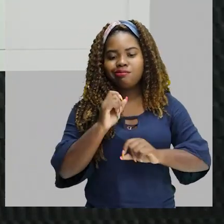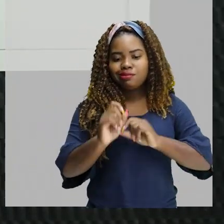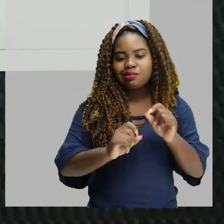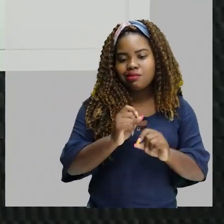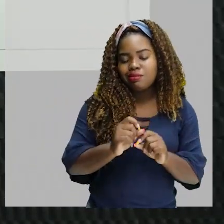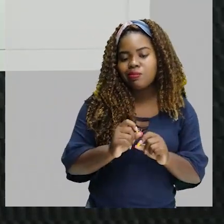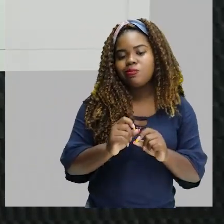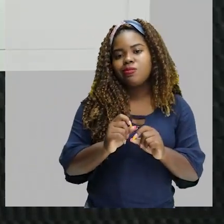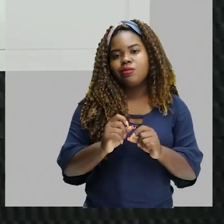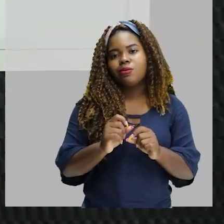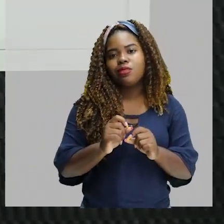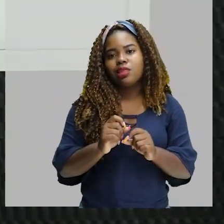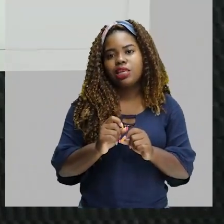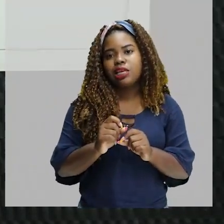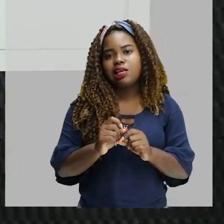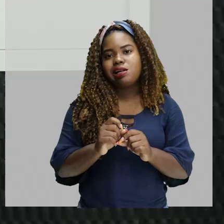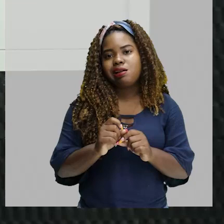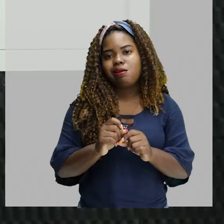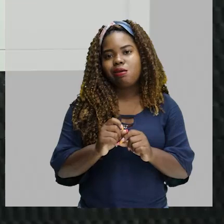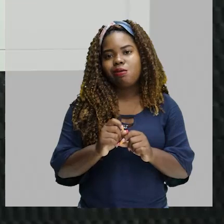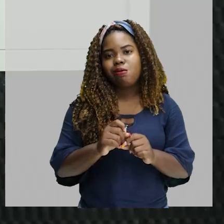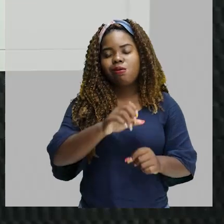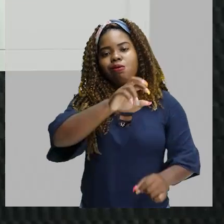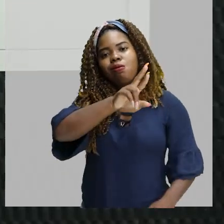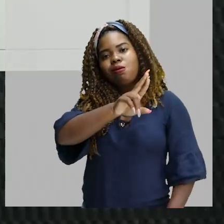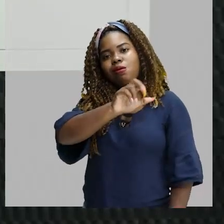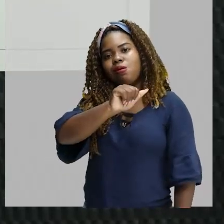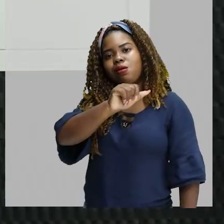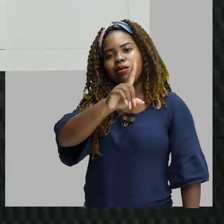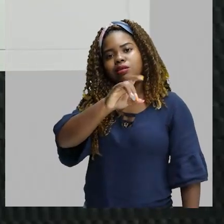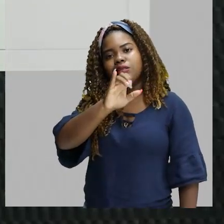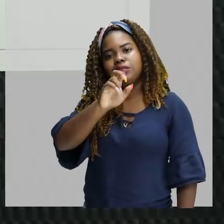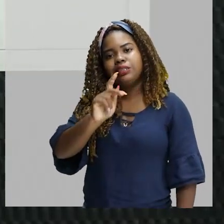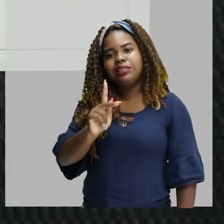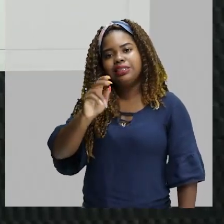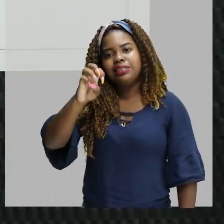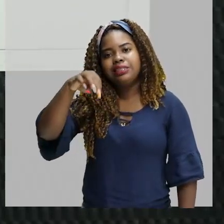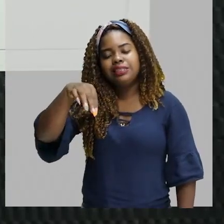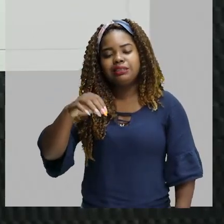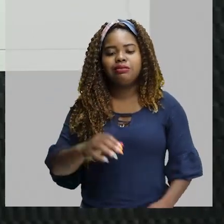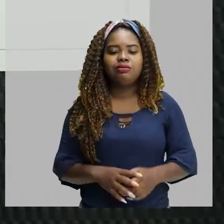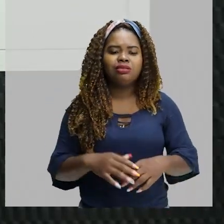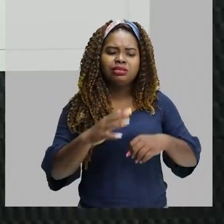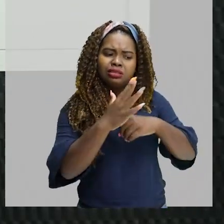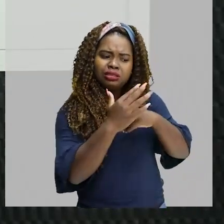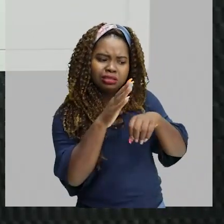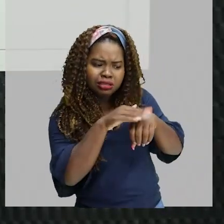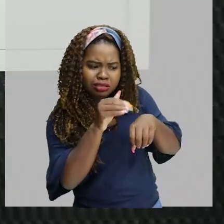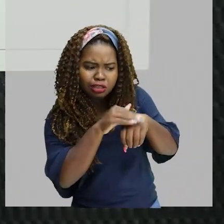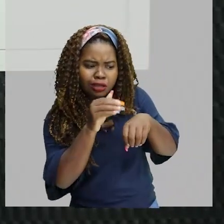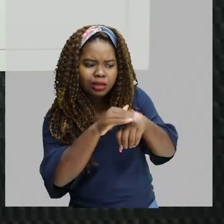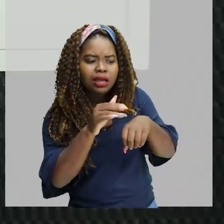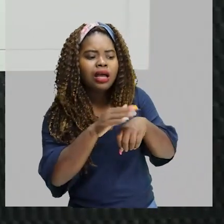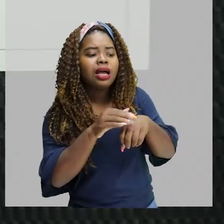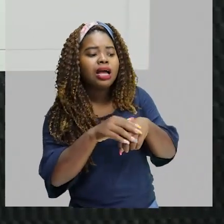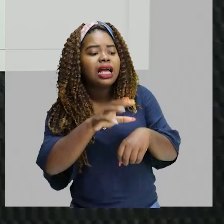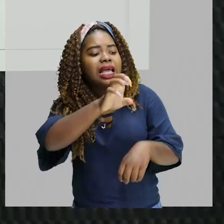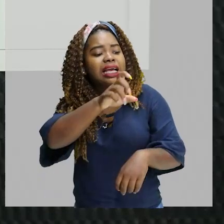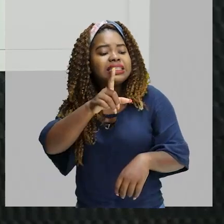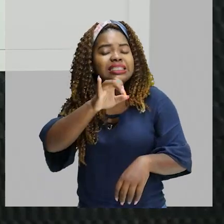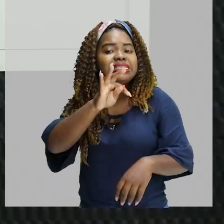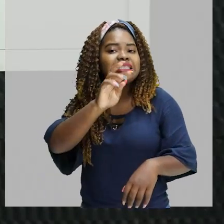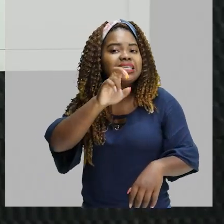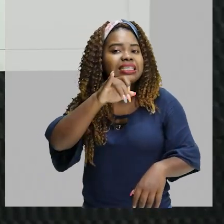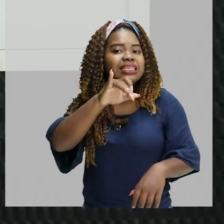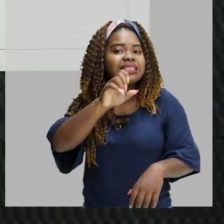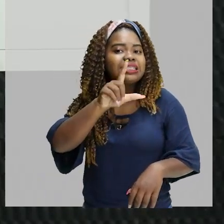uma condição existencialista. Por exemplo, o Heidegger não gostava de ser chamado de existencialista, mas o pensamento